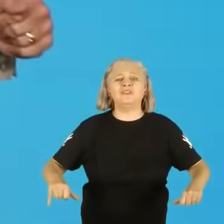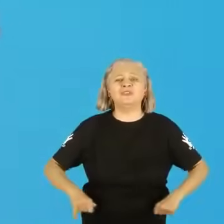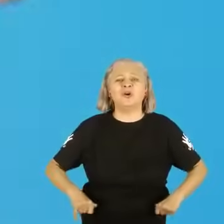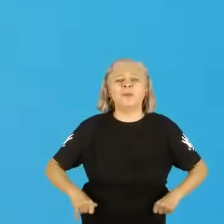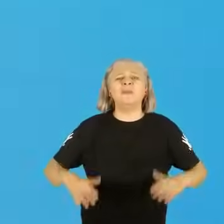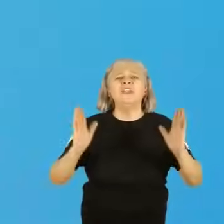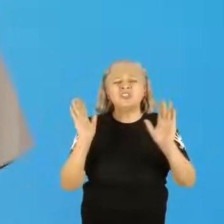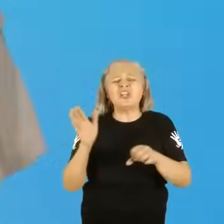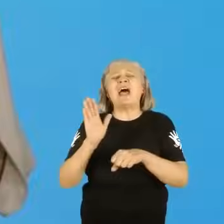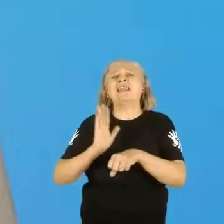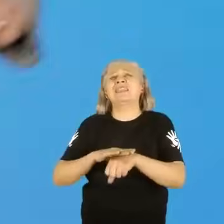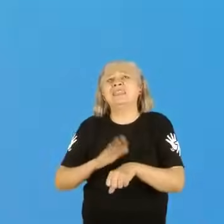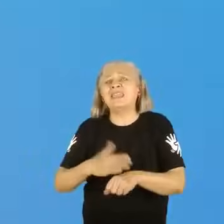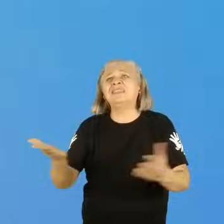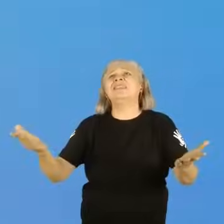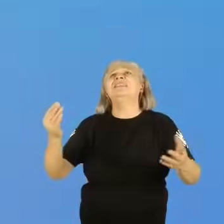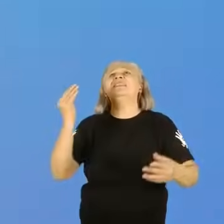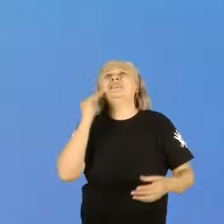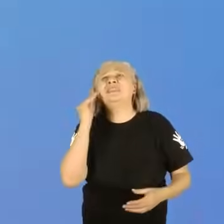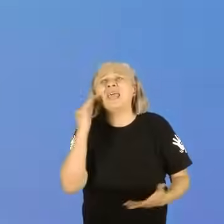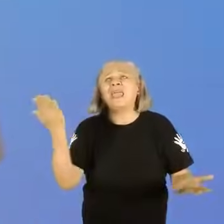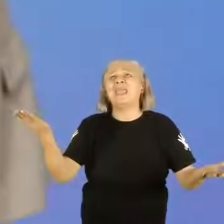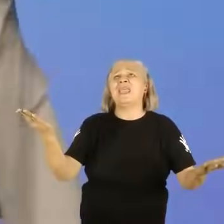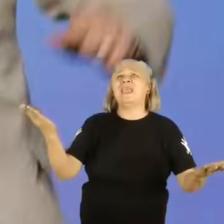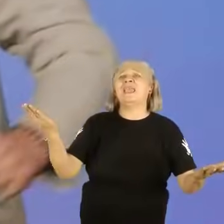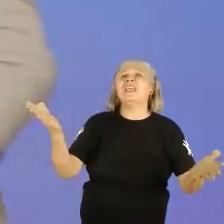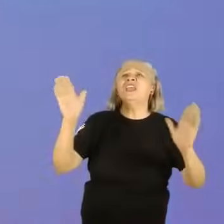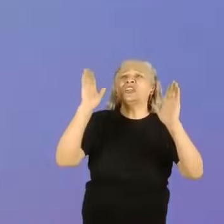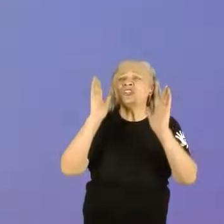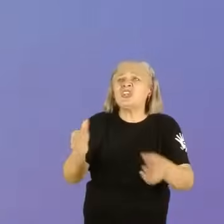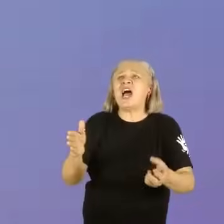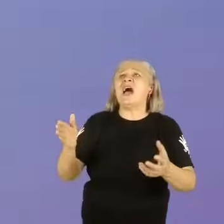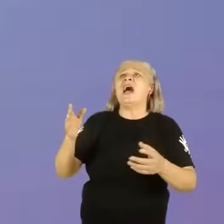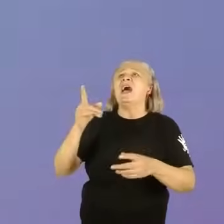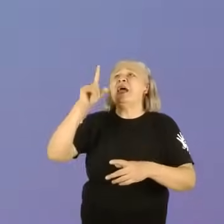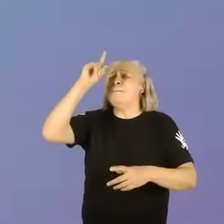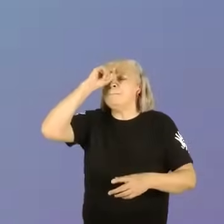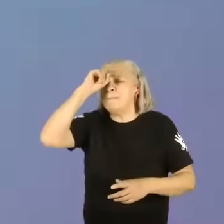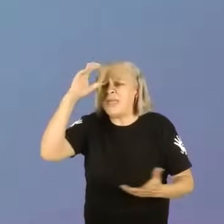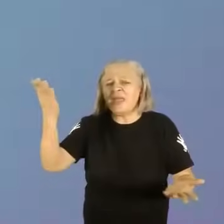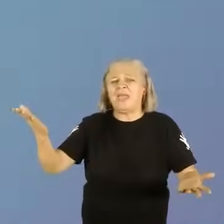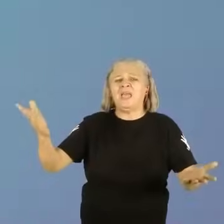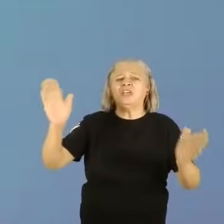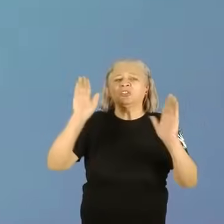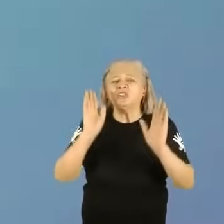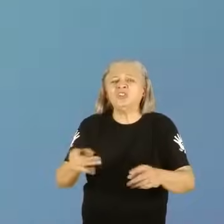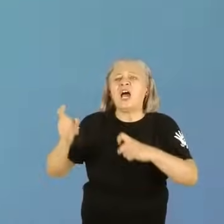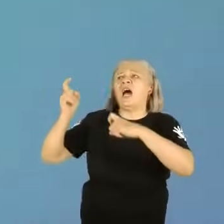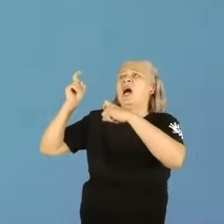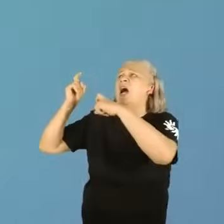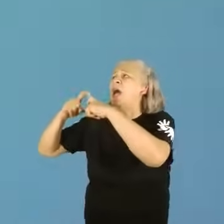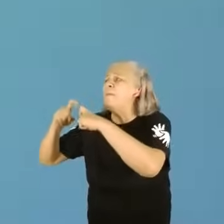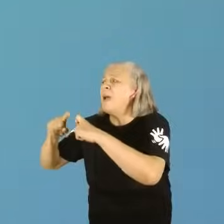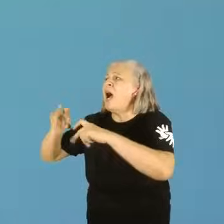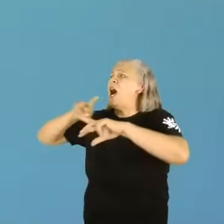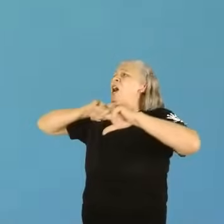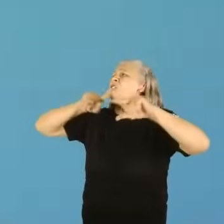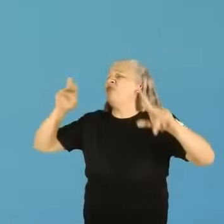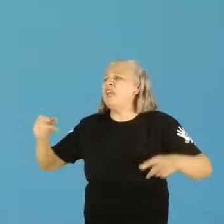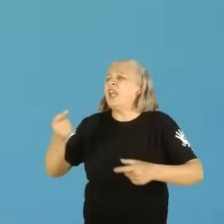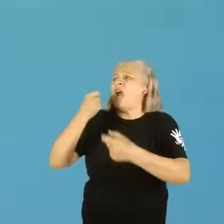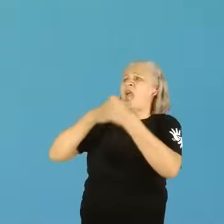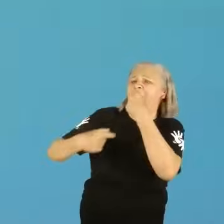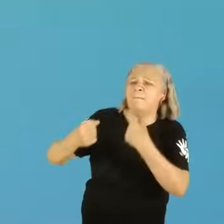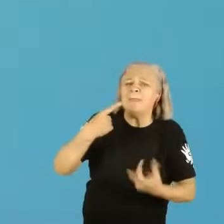fez de tudo, você já tentou de tudo que é jeito, você já fez terapia, você já buscou ajuda, você já tentou fazer a sua parte,